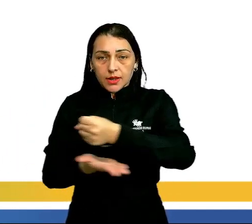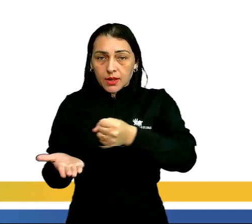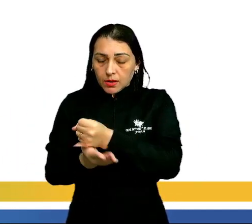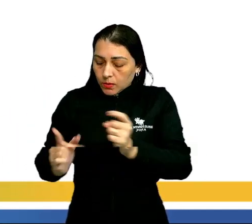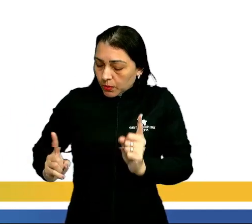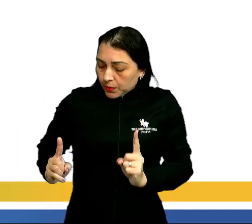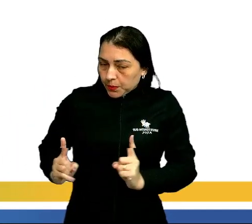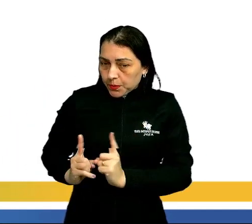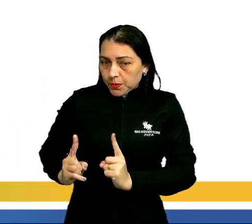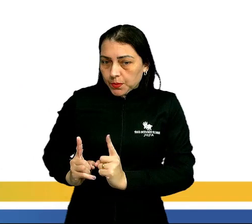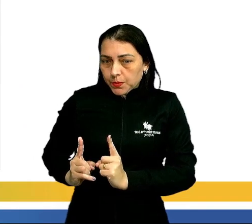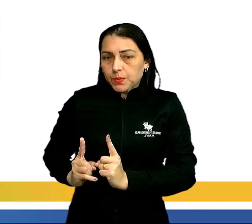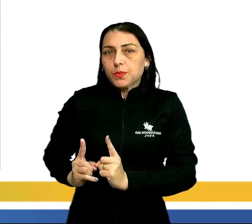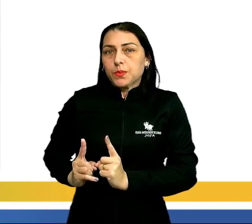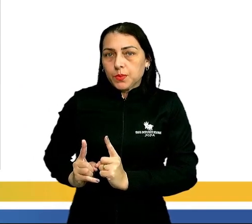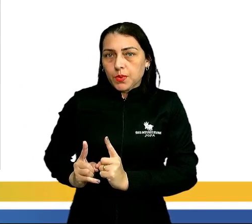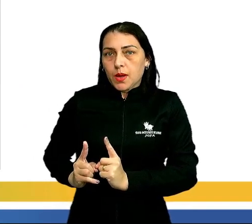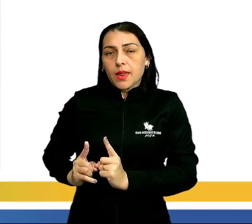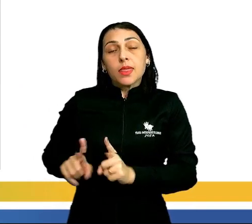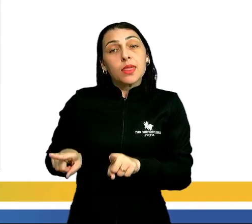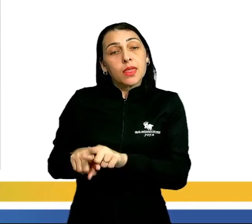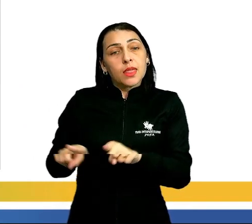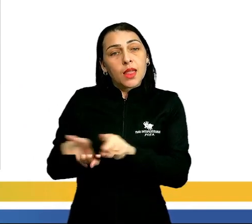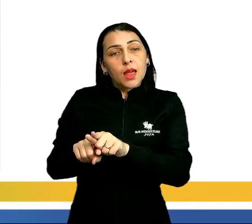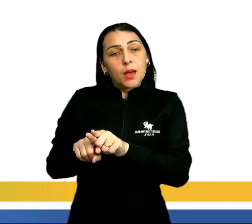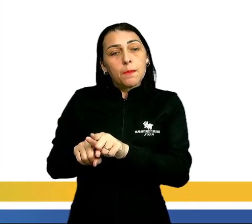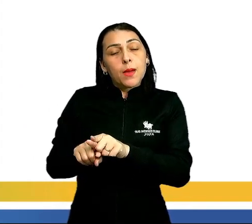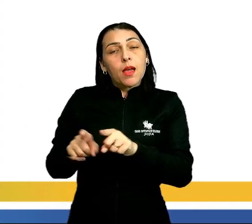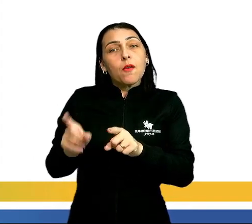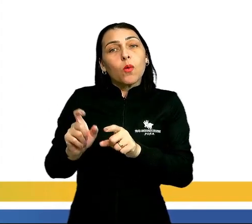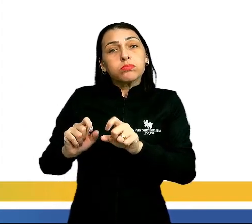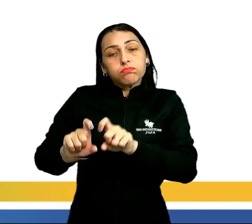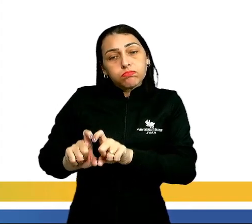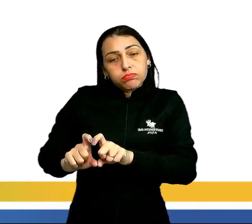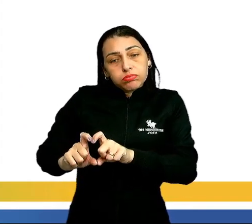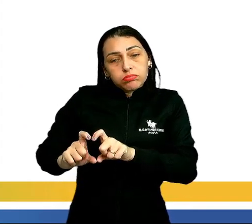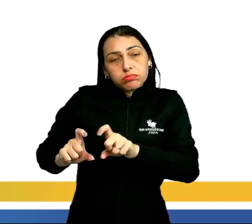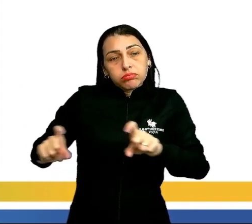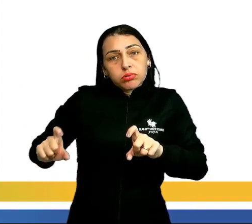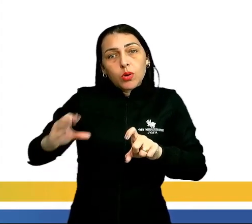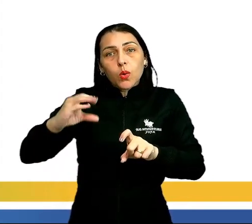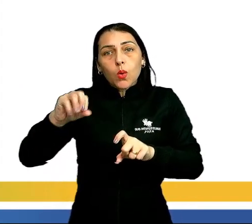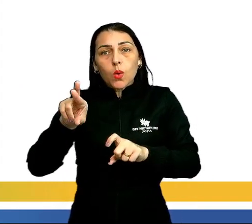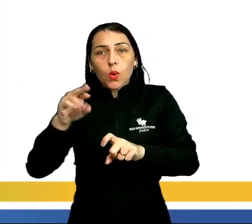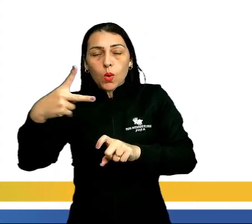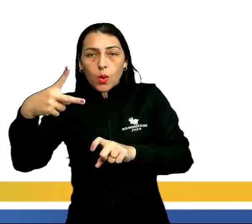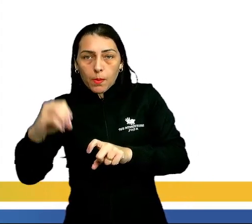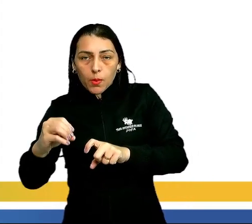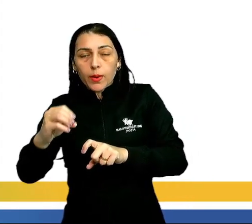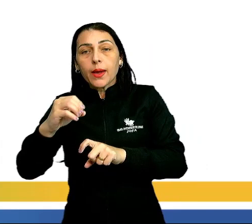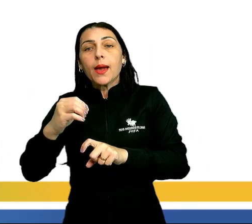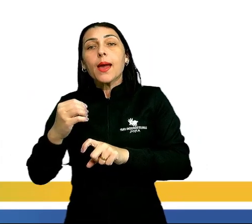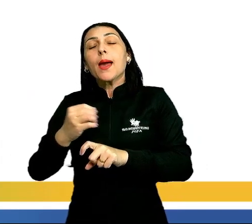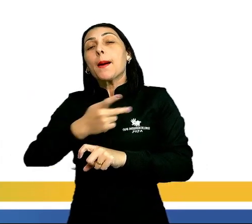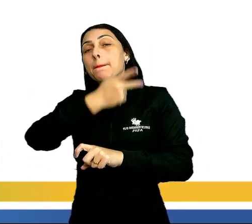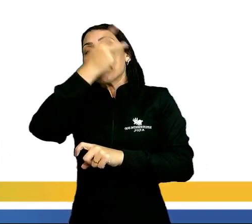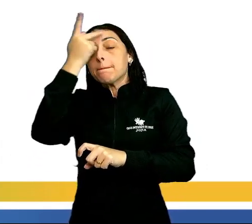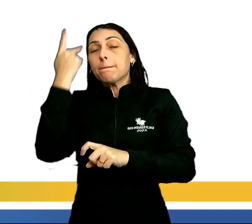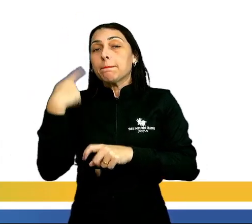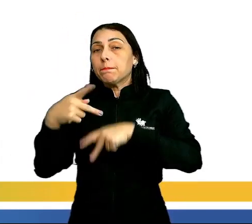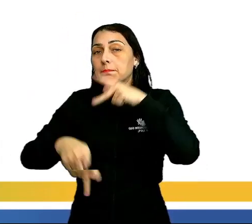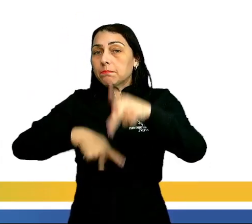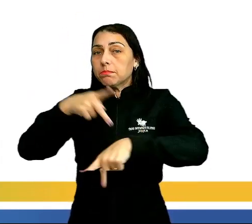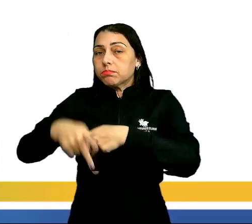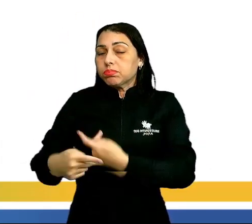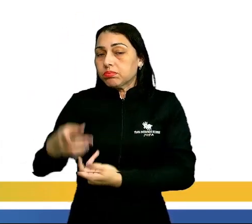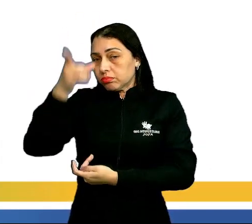ela estreitou. Aqui a gente também tem o aumento do corpo, que é a população adulta,